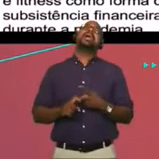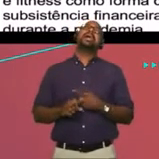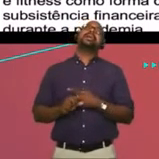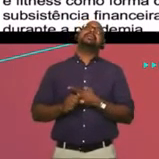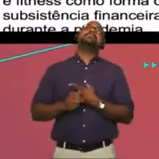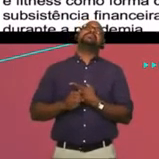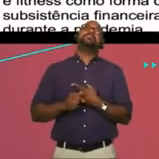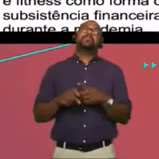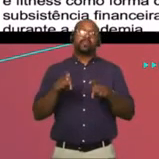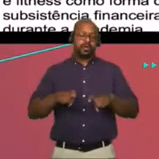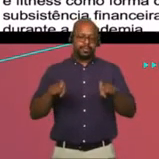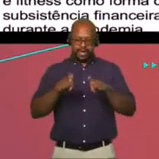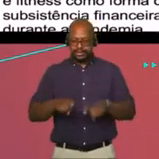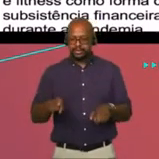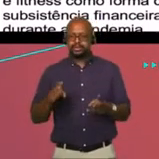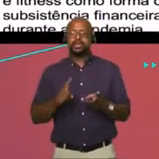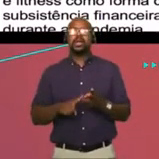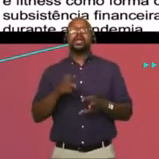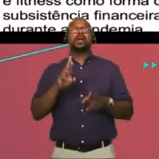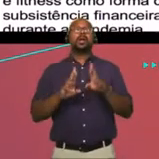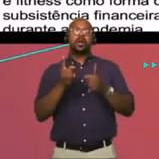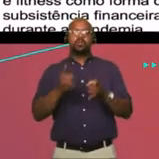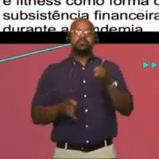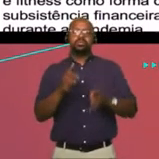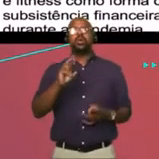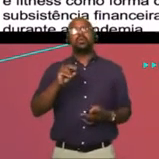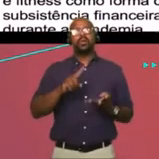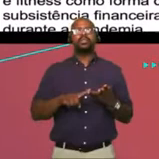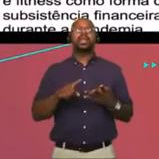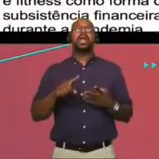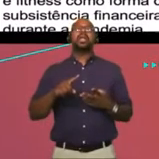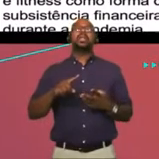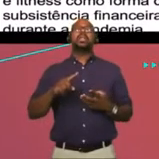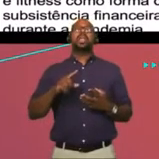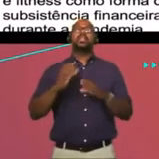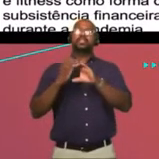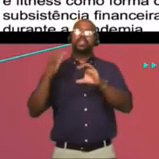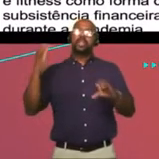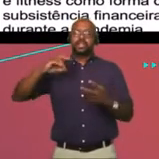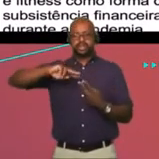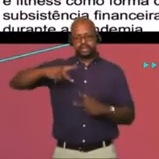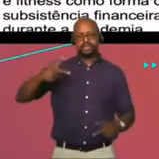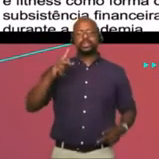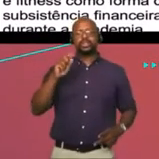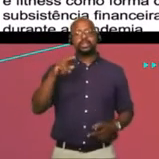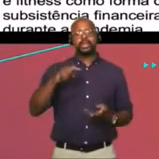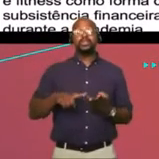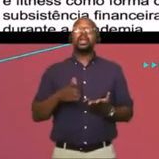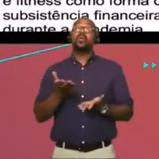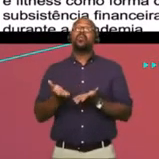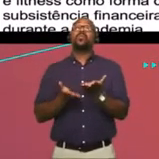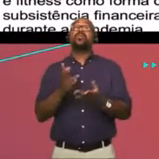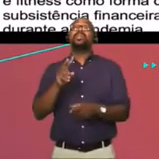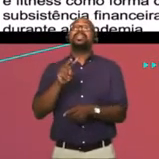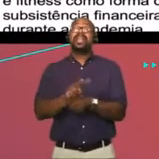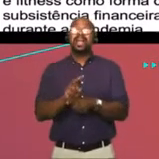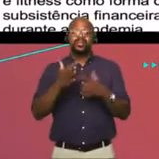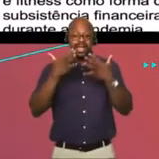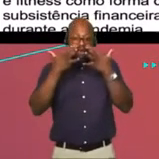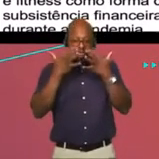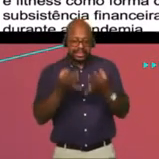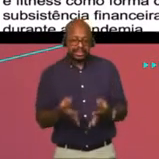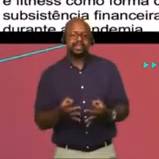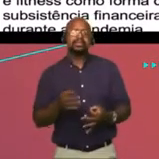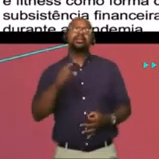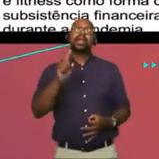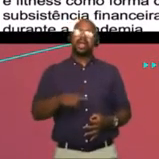a informática EA robótica A Engenharia Genética E aí nós temos o cuidado e atenção e